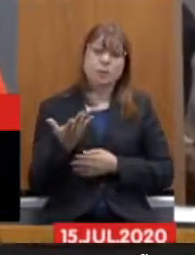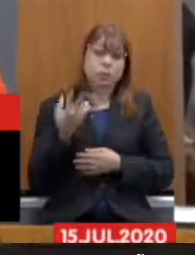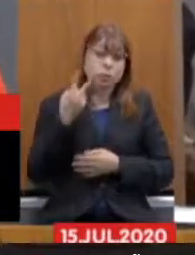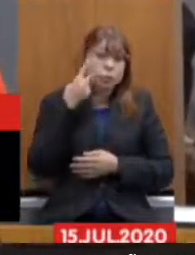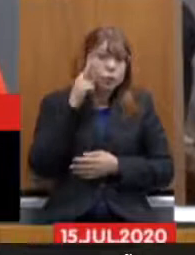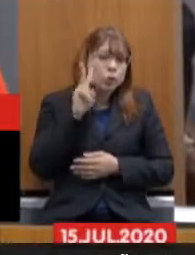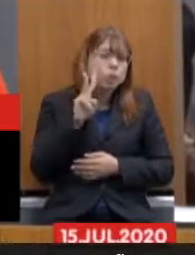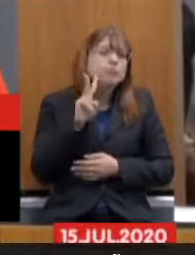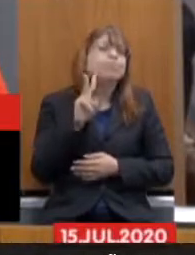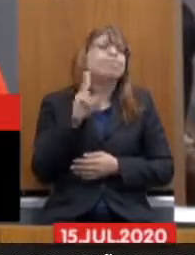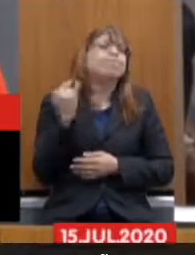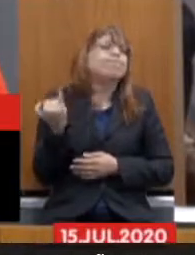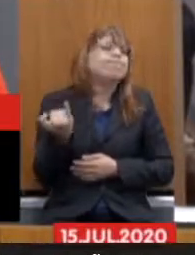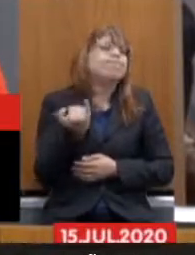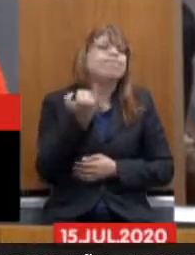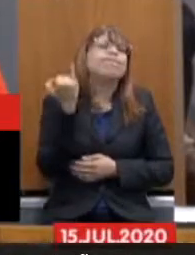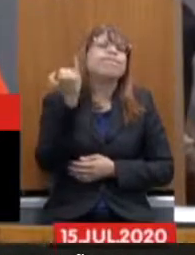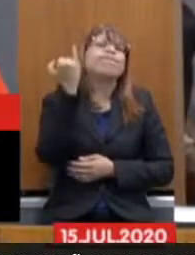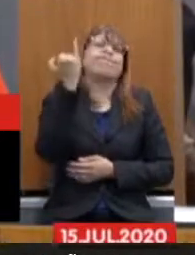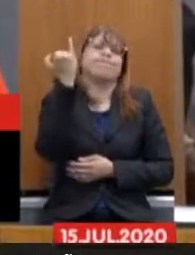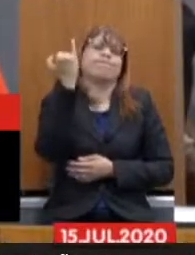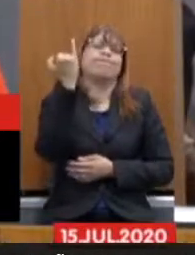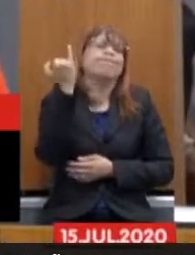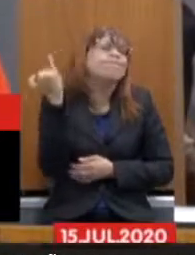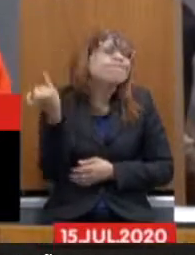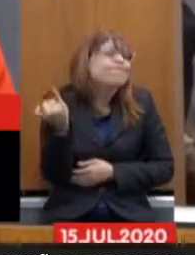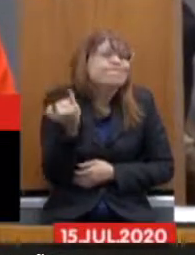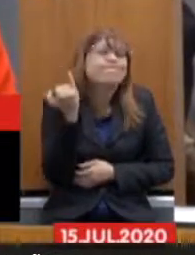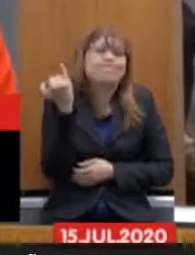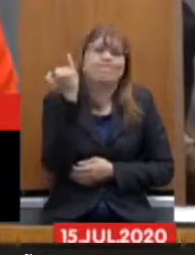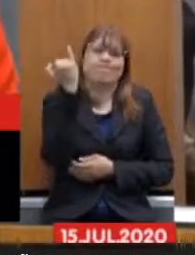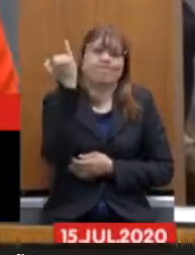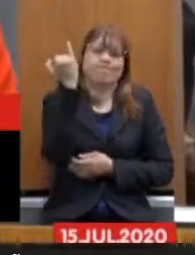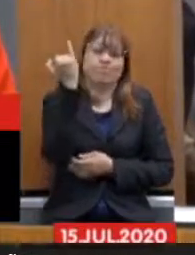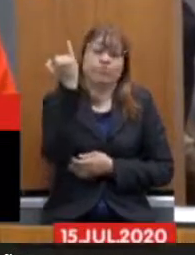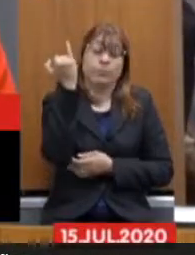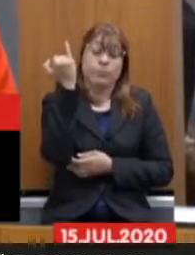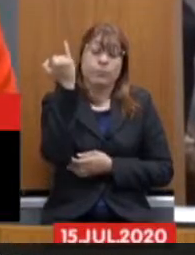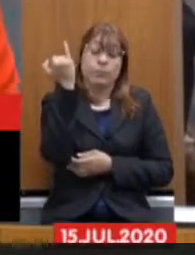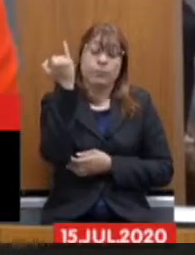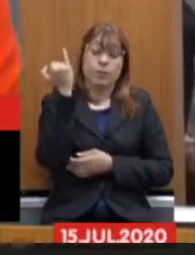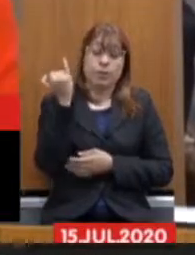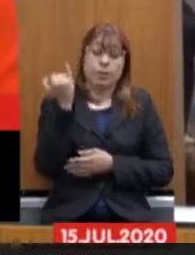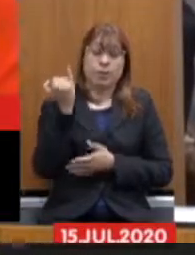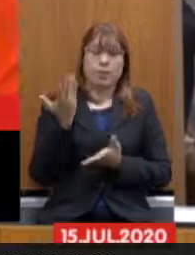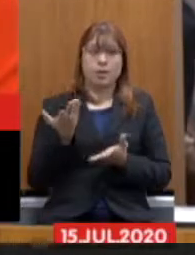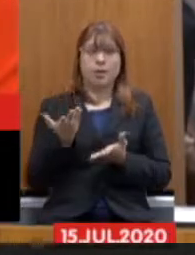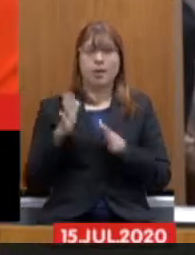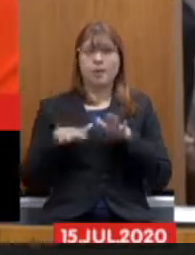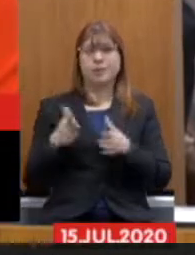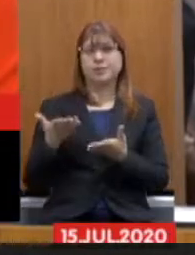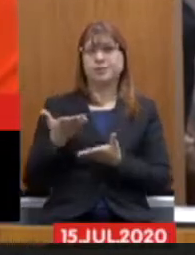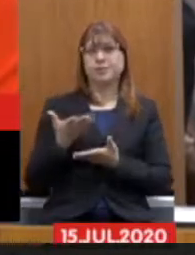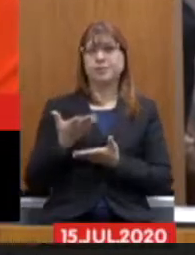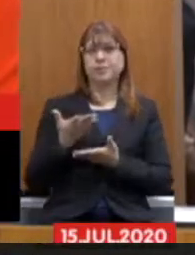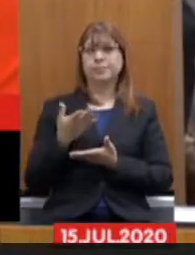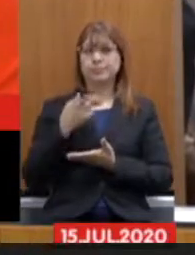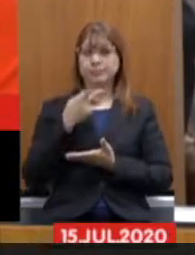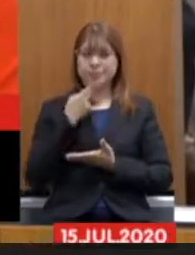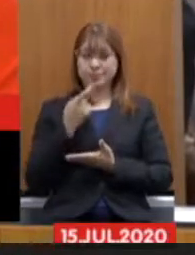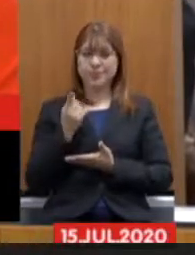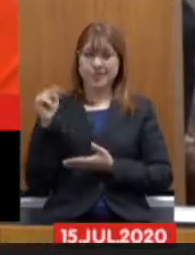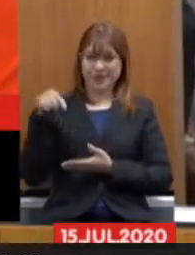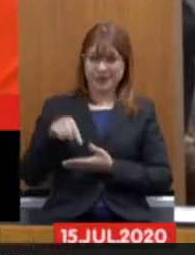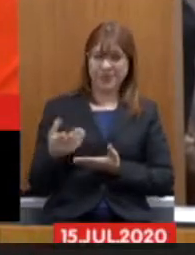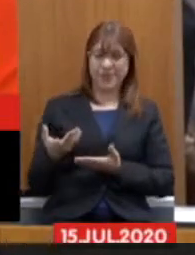dias muito importantes muito importantes ausência sabe o que dizer é vir